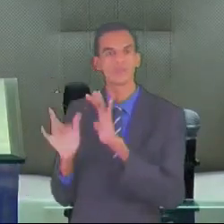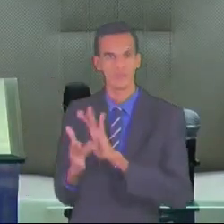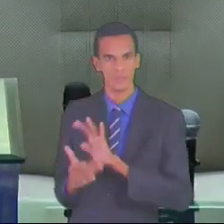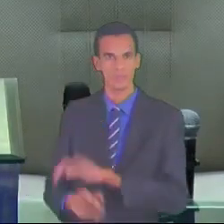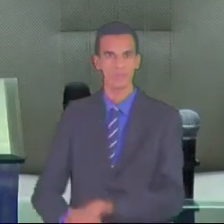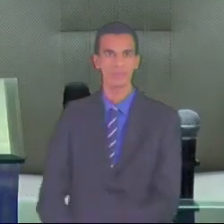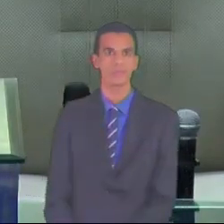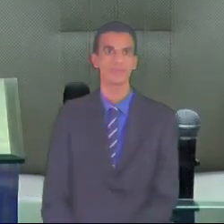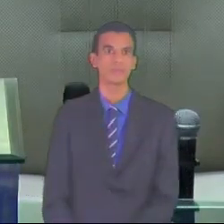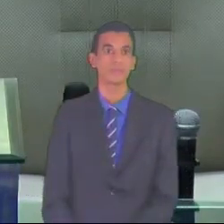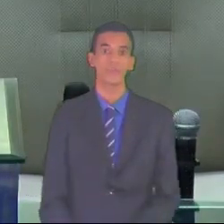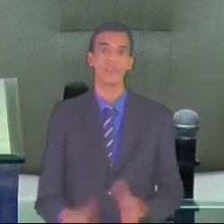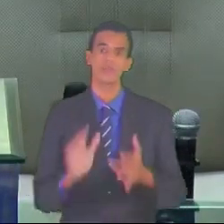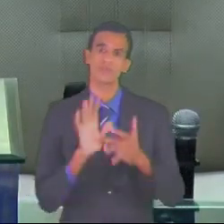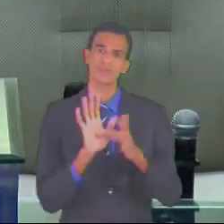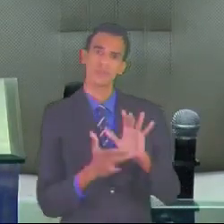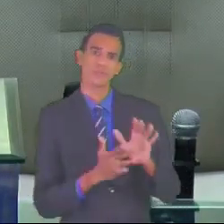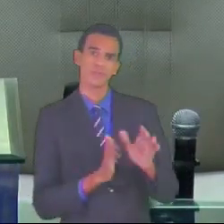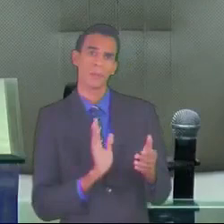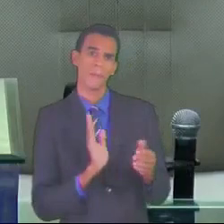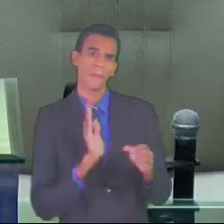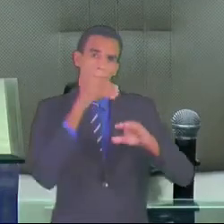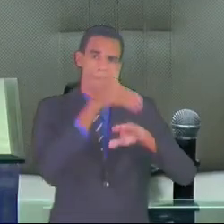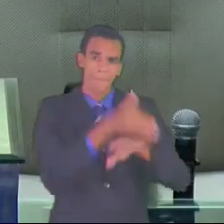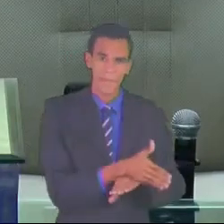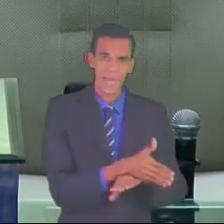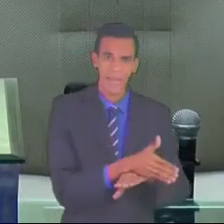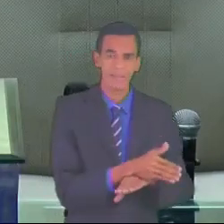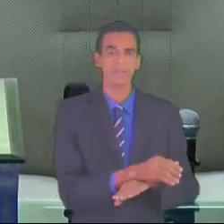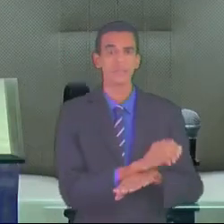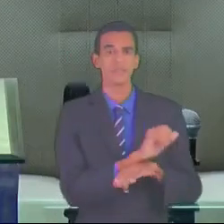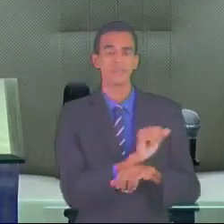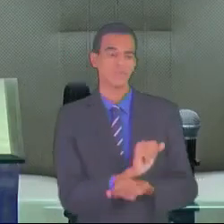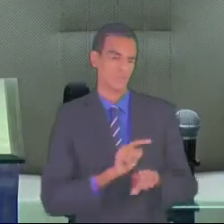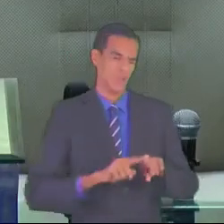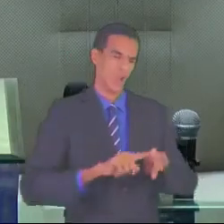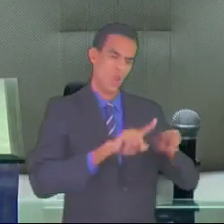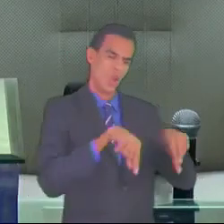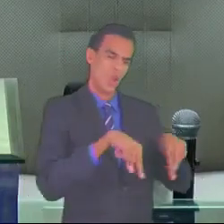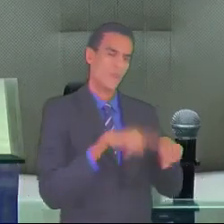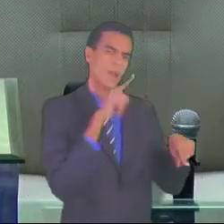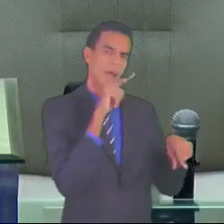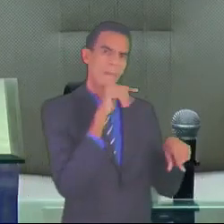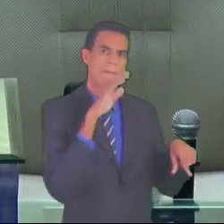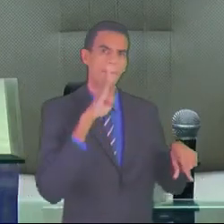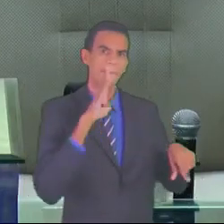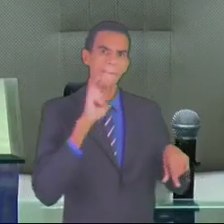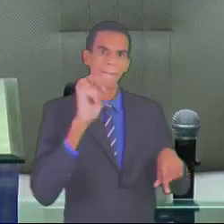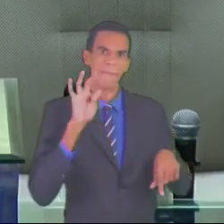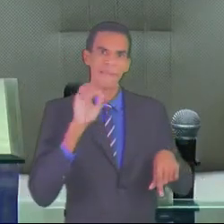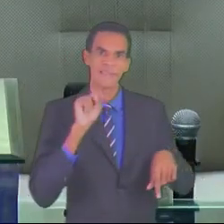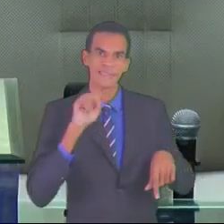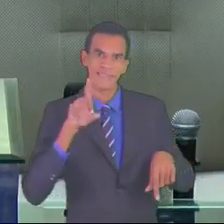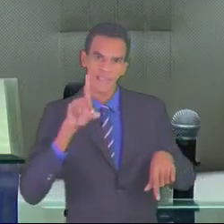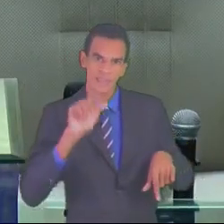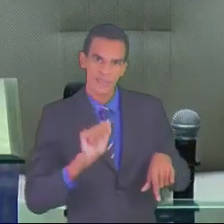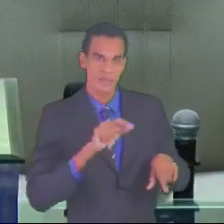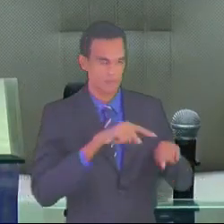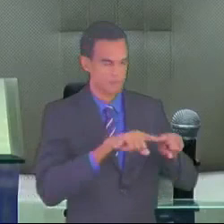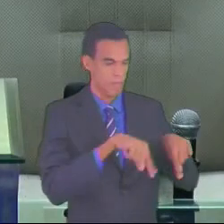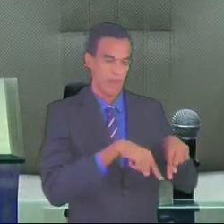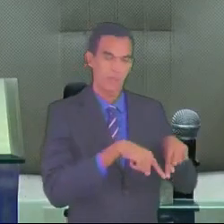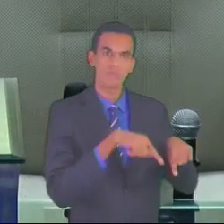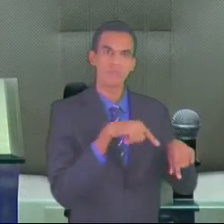Jesus, ele adentra nos alpendres do tanque de Betesda e ele